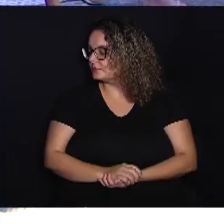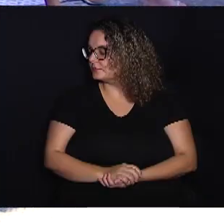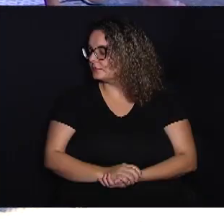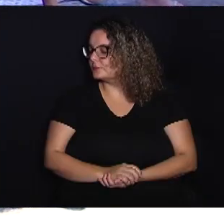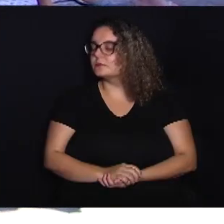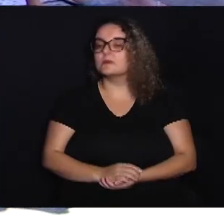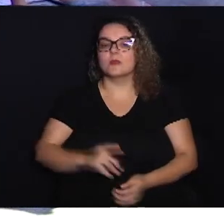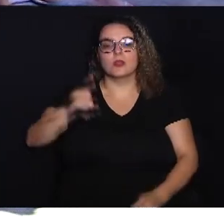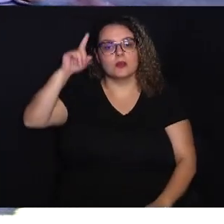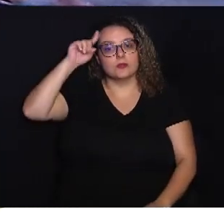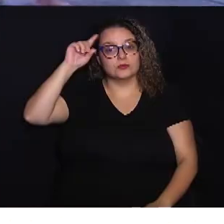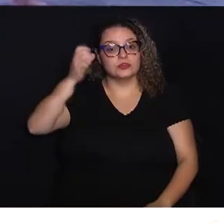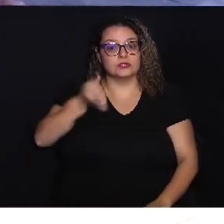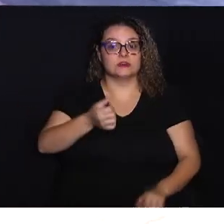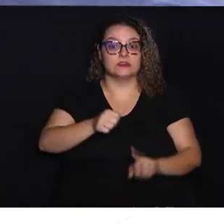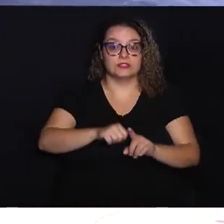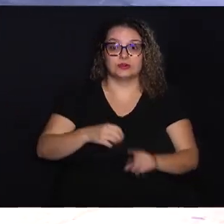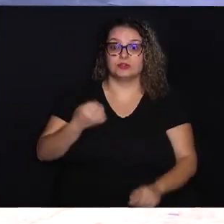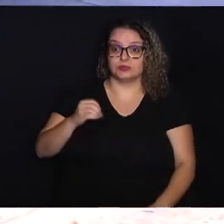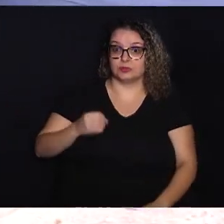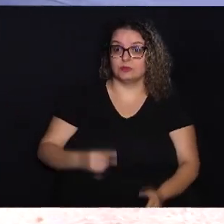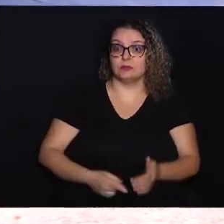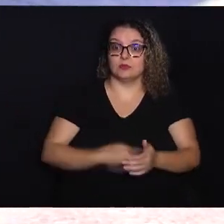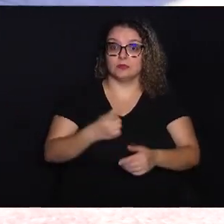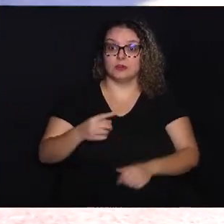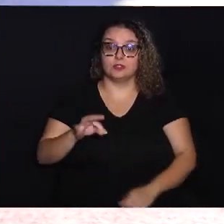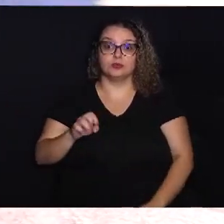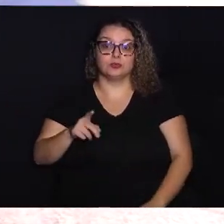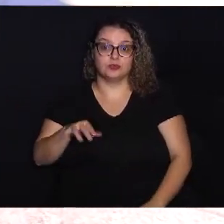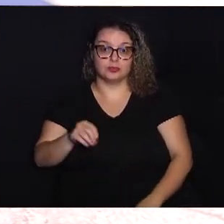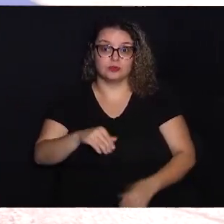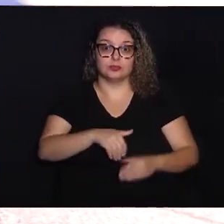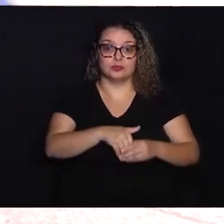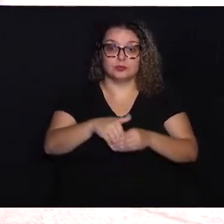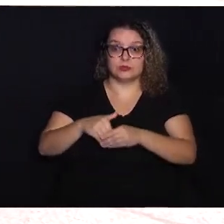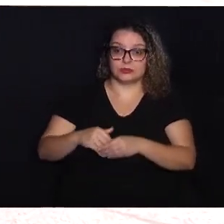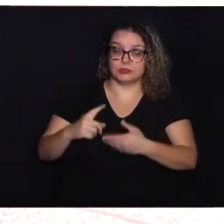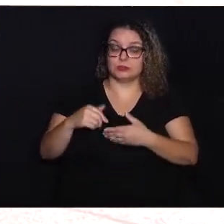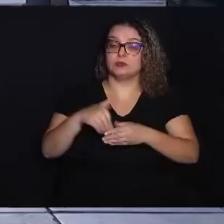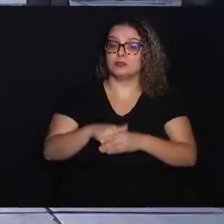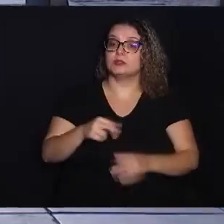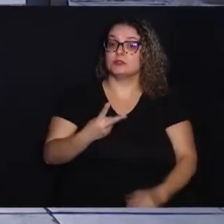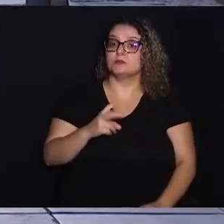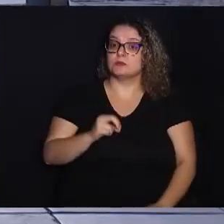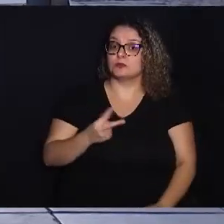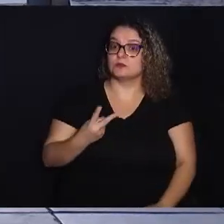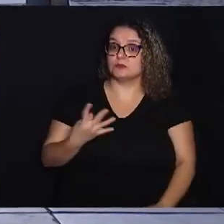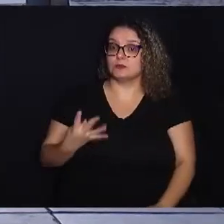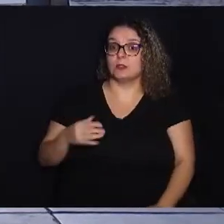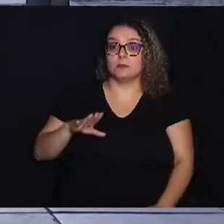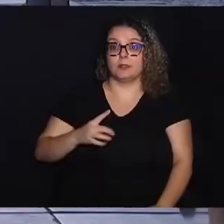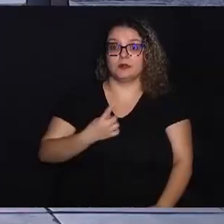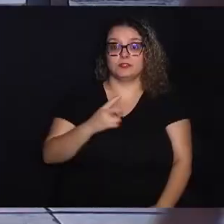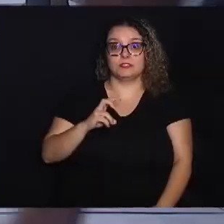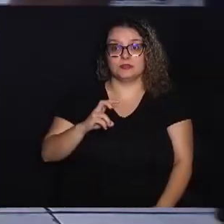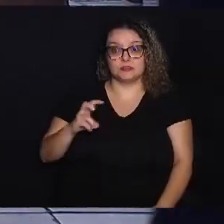dia 6 de outubro, data do primeiro turno das eleições municipais de 2024, mais de